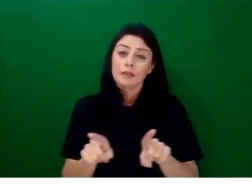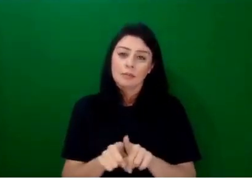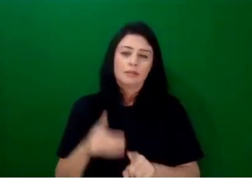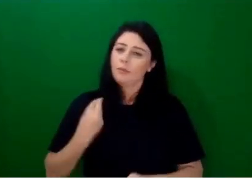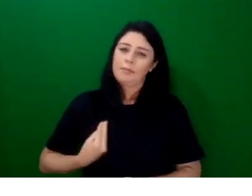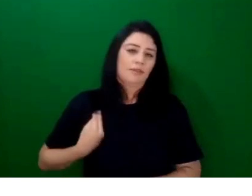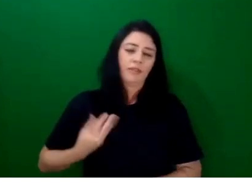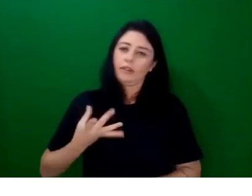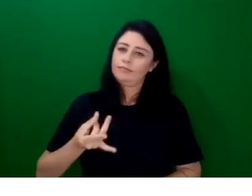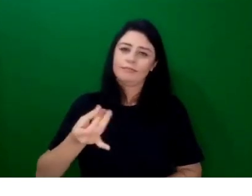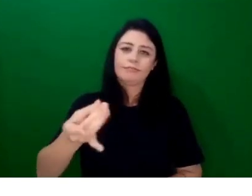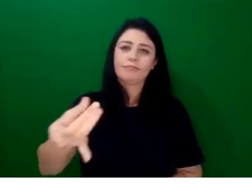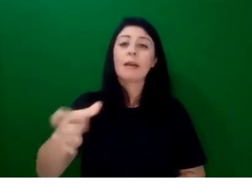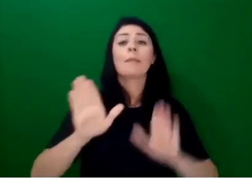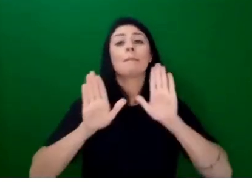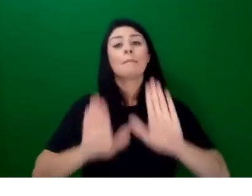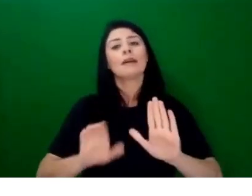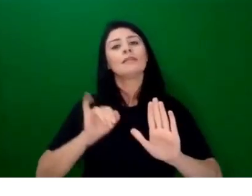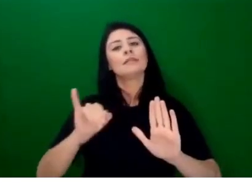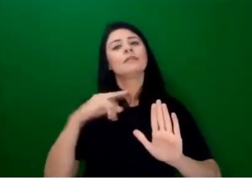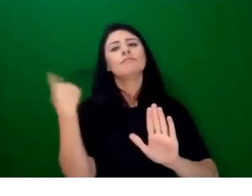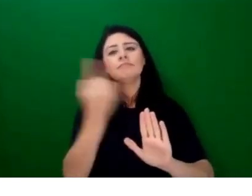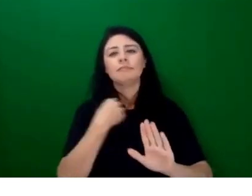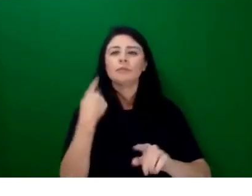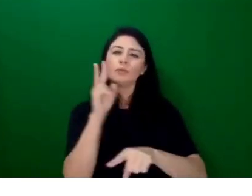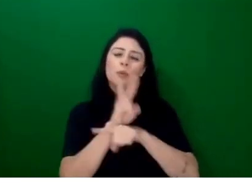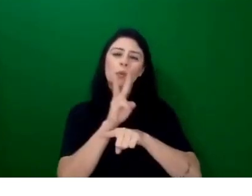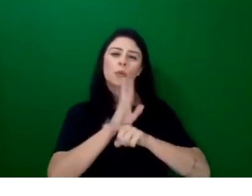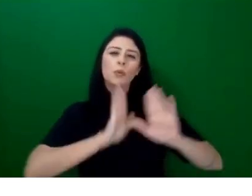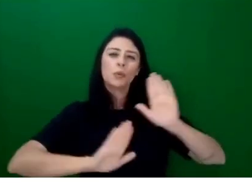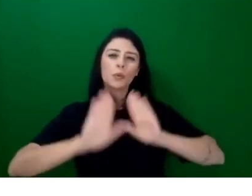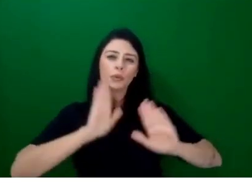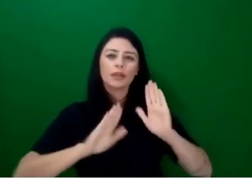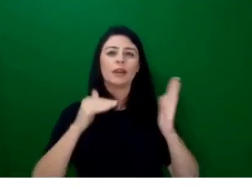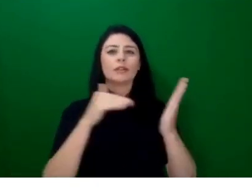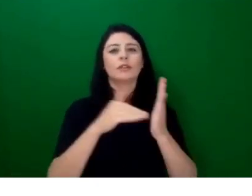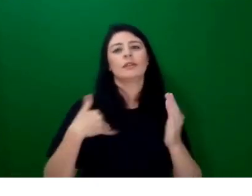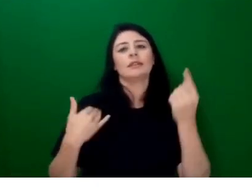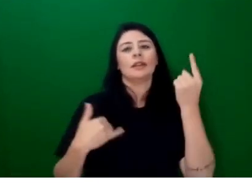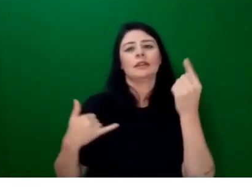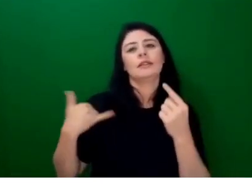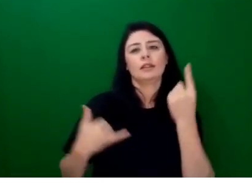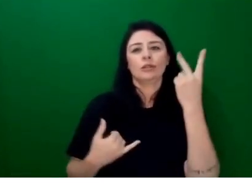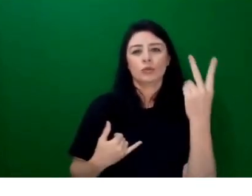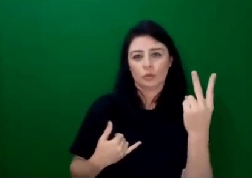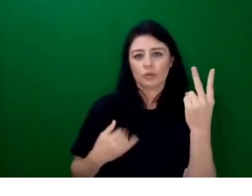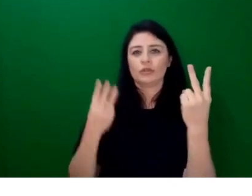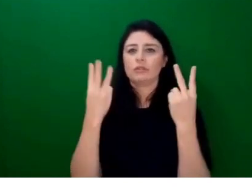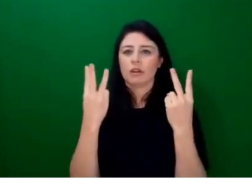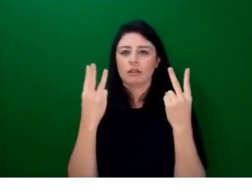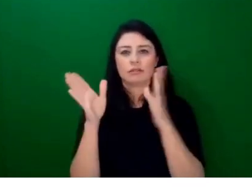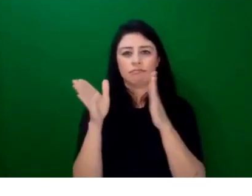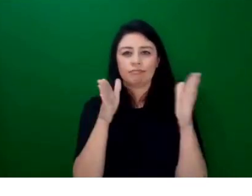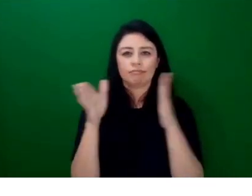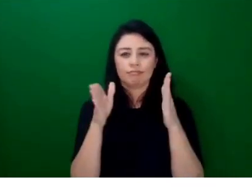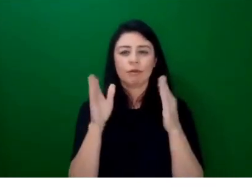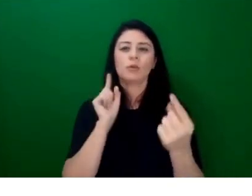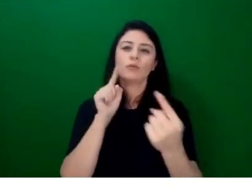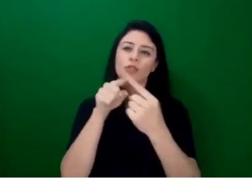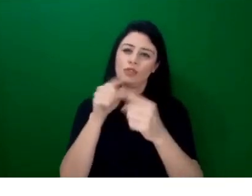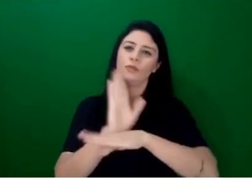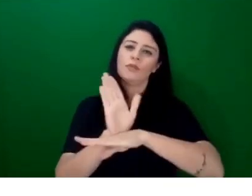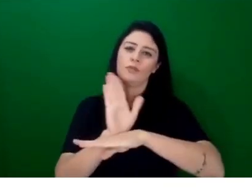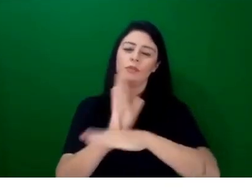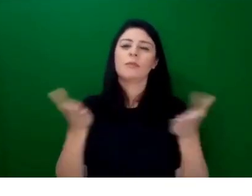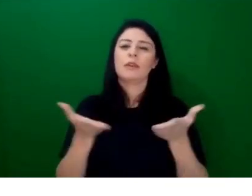Isso para a vida toda. Mas se a gente tomar esse cuidado até entre 2 e 3 anos, que é o objetivo